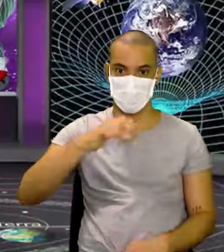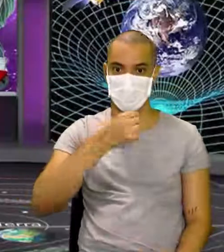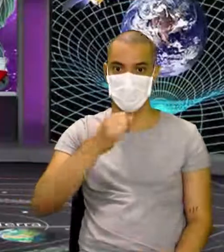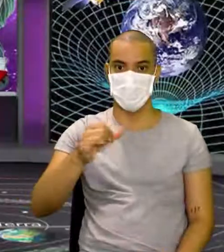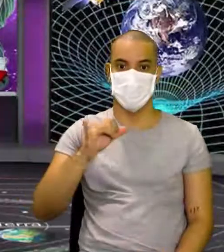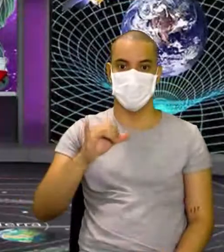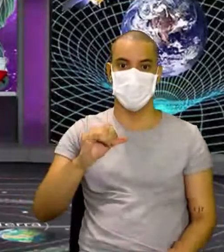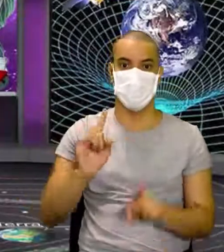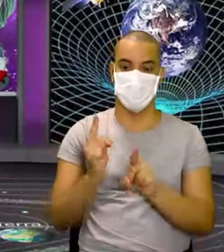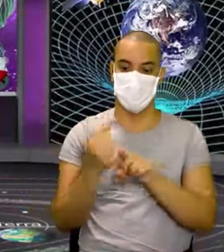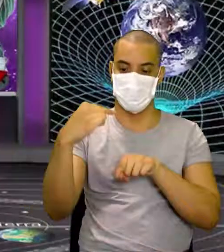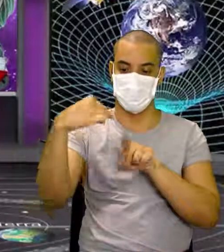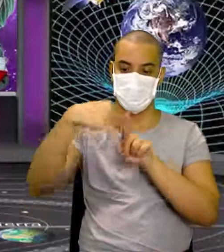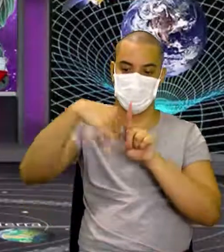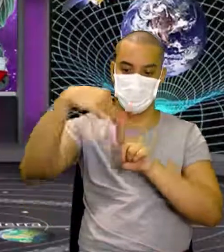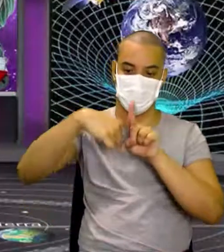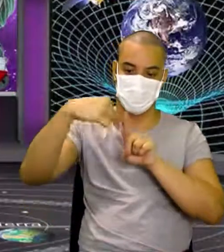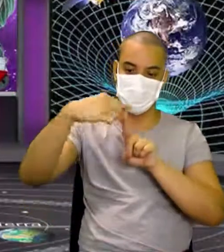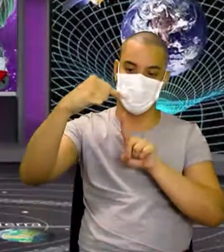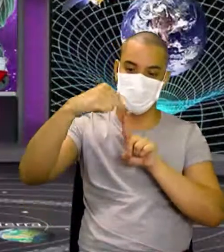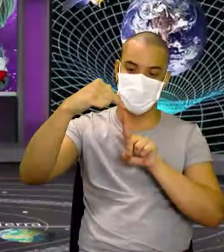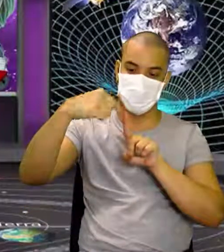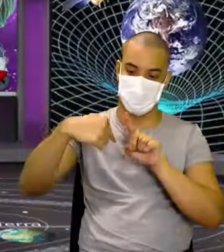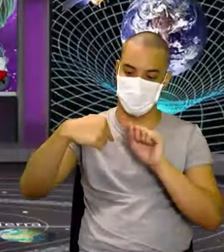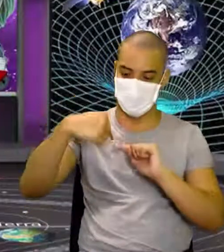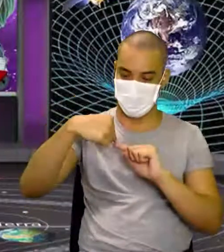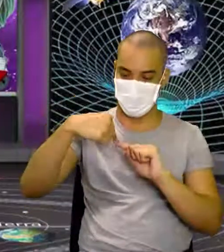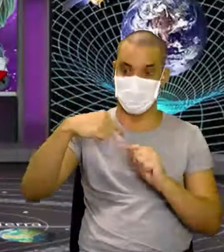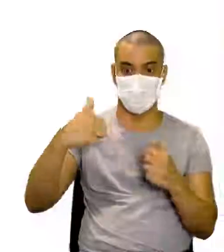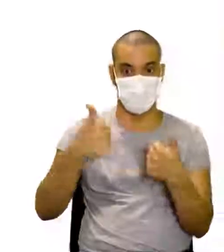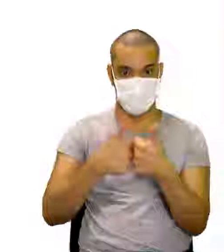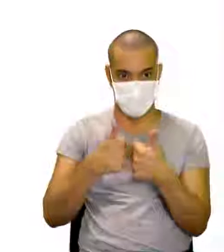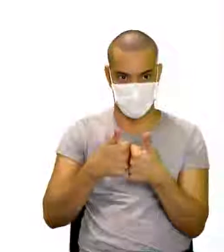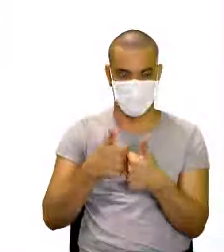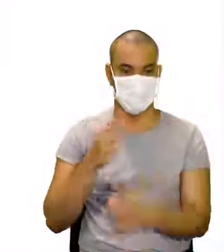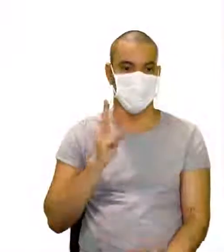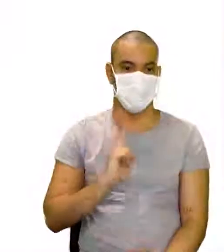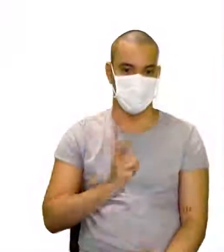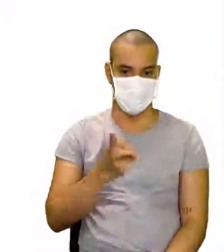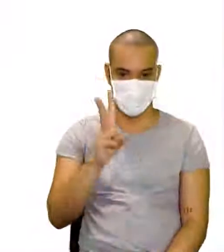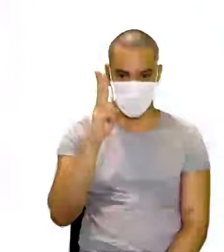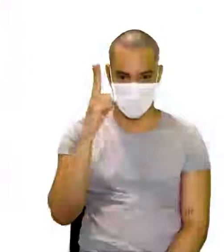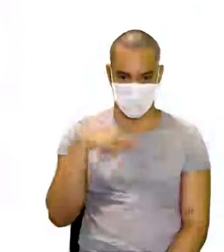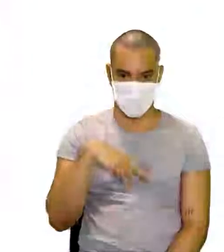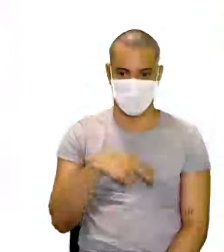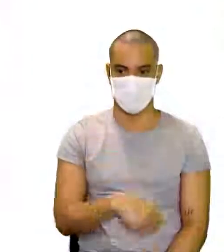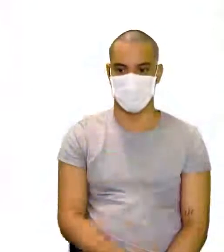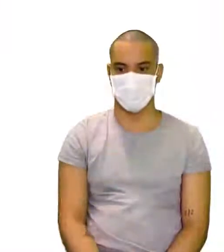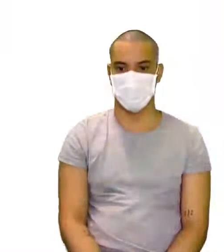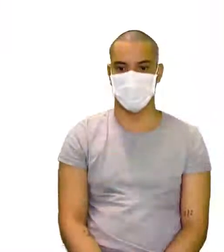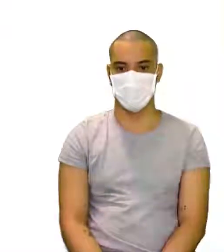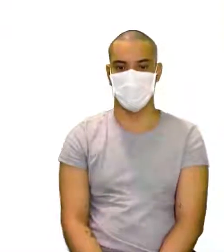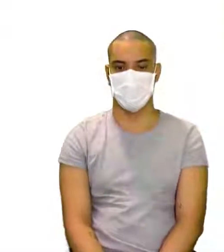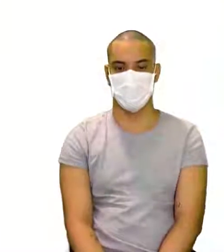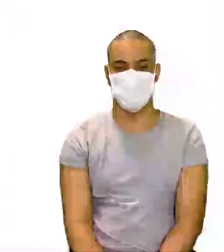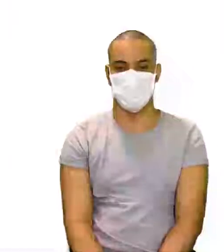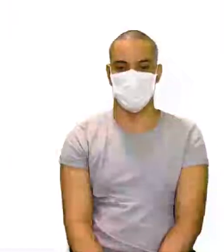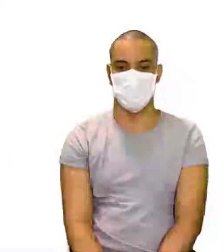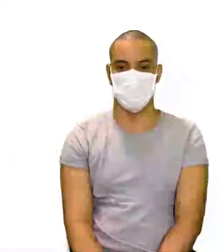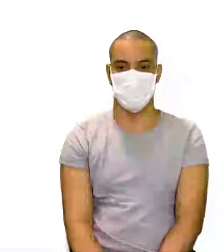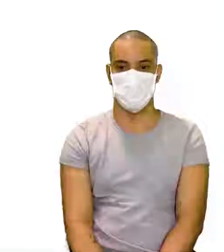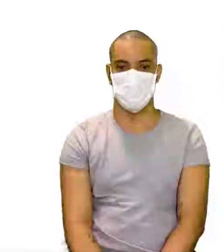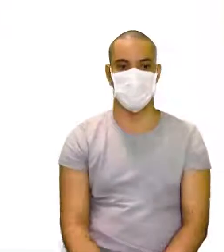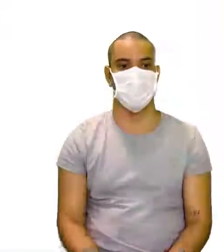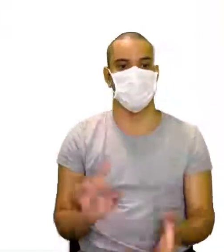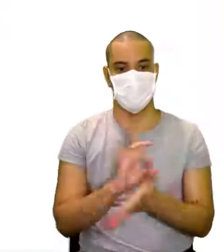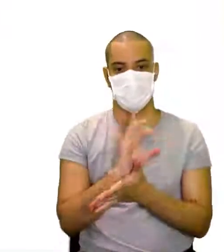perto dos polos, né, pessoal? Então, vamos continuar a nossa leitura. Olha só, como eu falei para vocês, aqui a cada